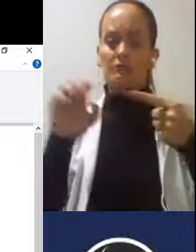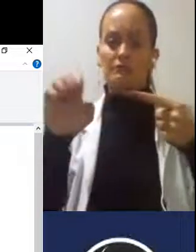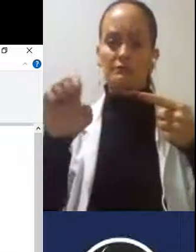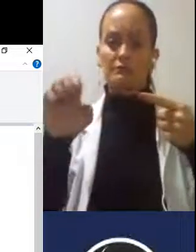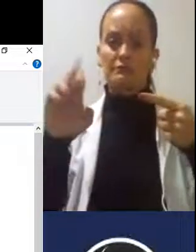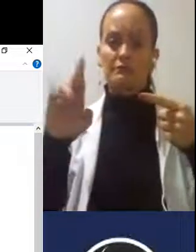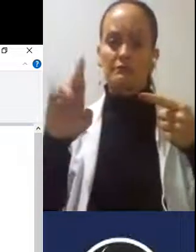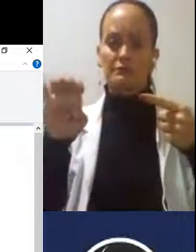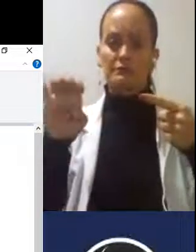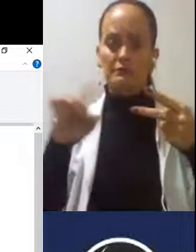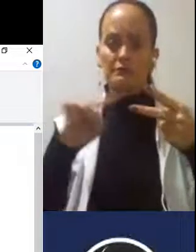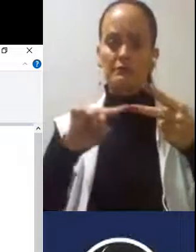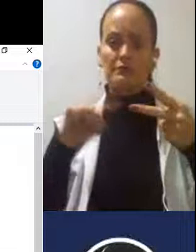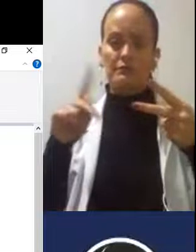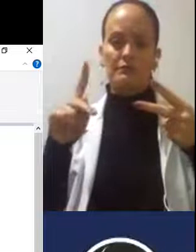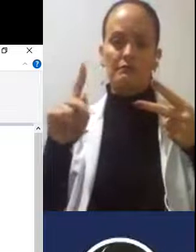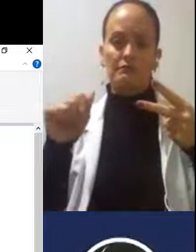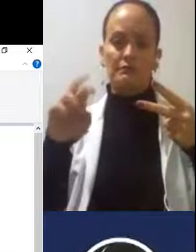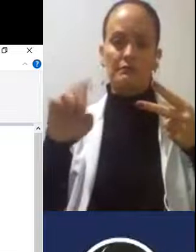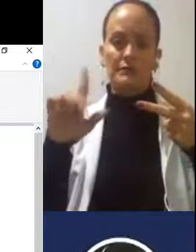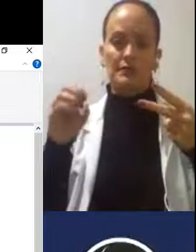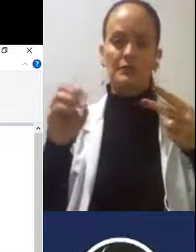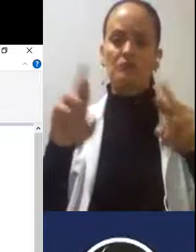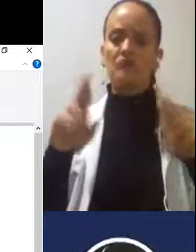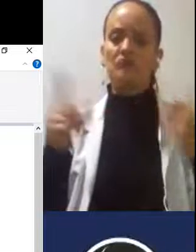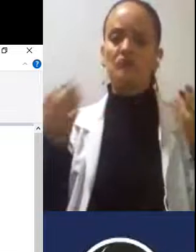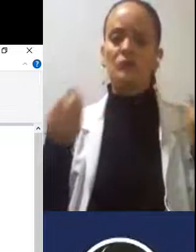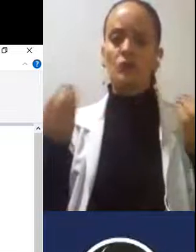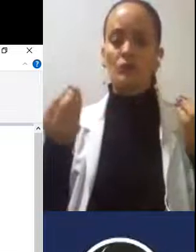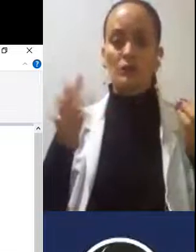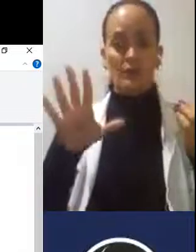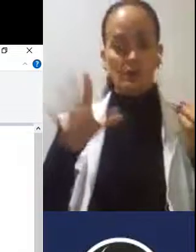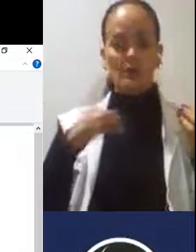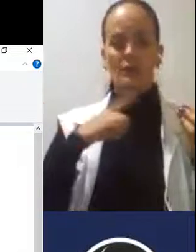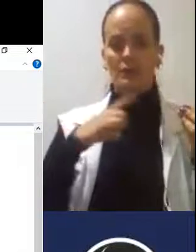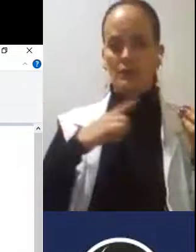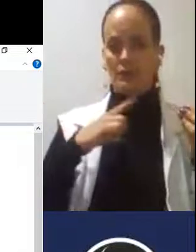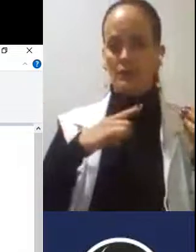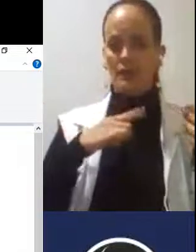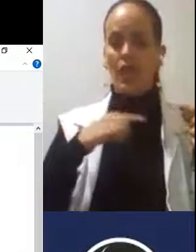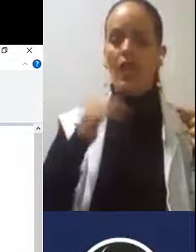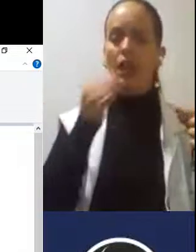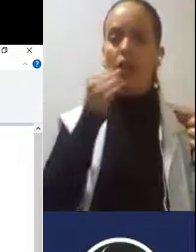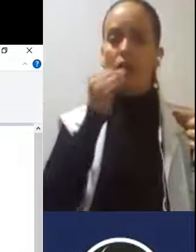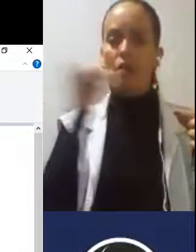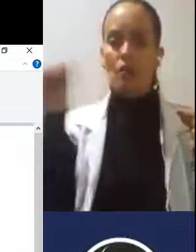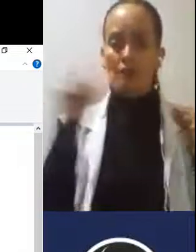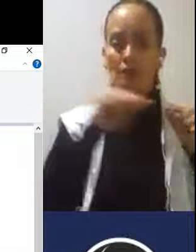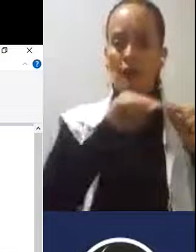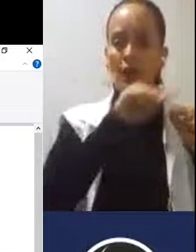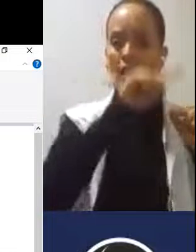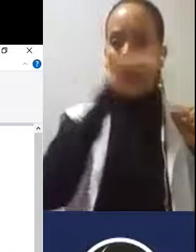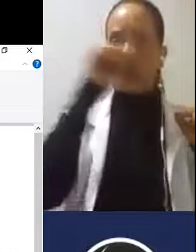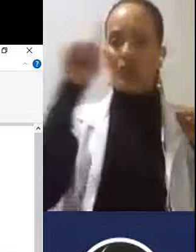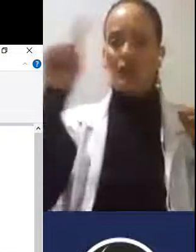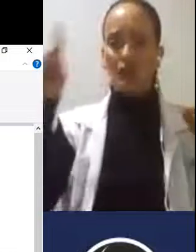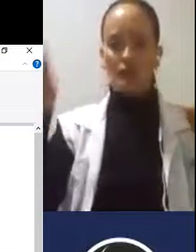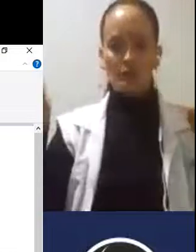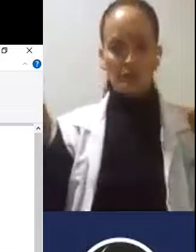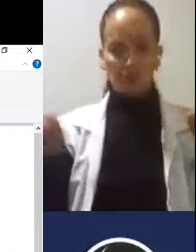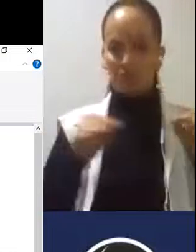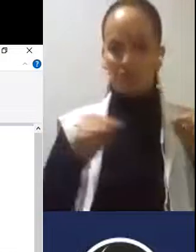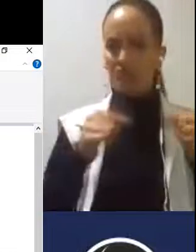série, a gente tem que a corrente é igual em todo o circuito, certo? Então, a circulação de elétrons, a corrente desse resistor vai ser igual a